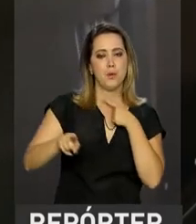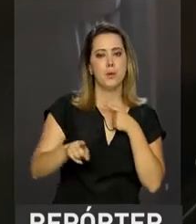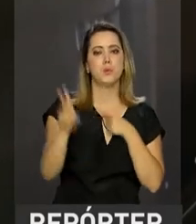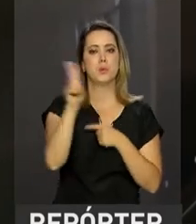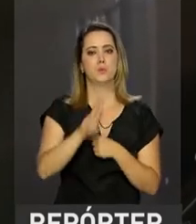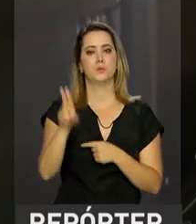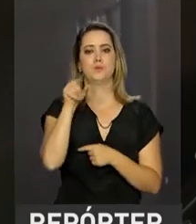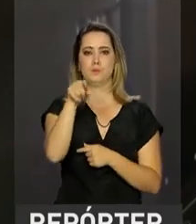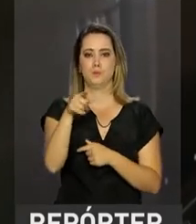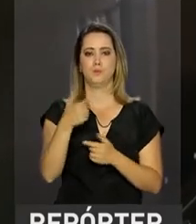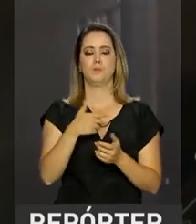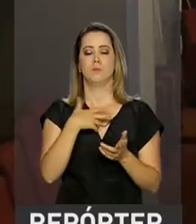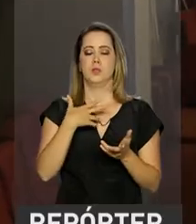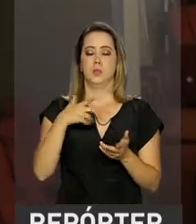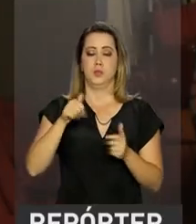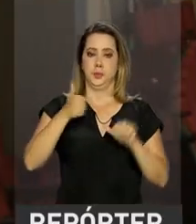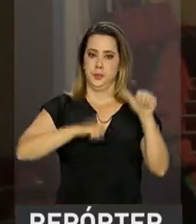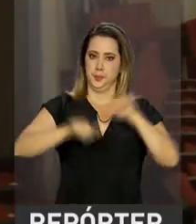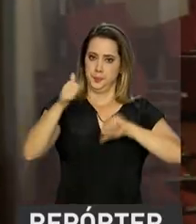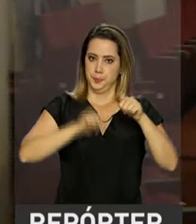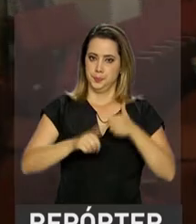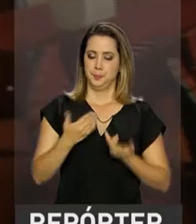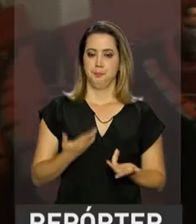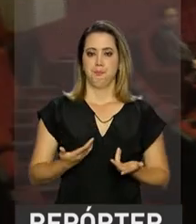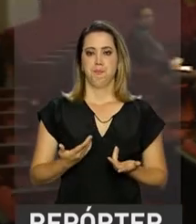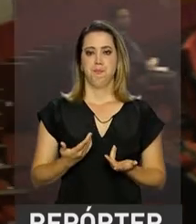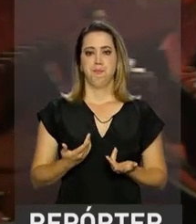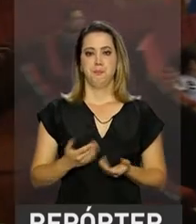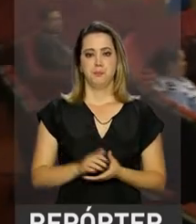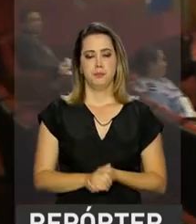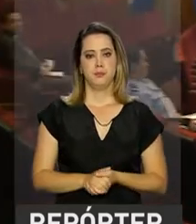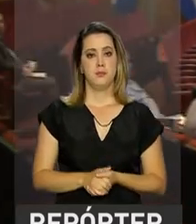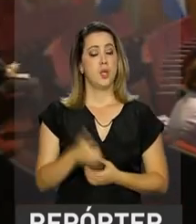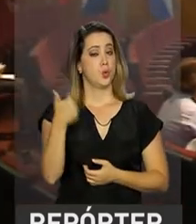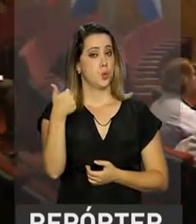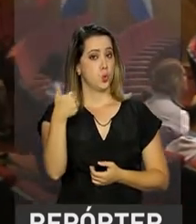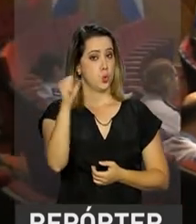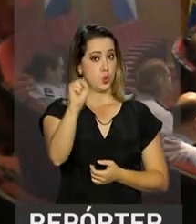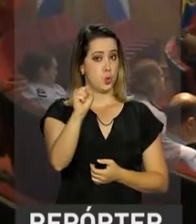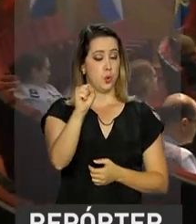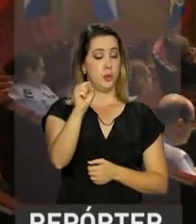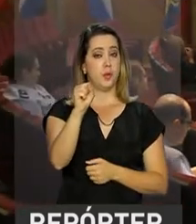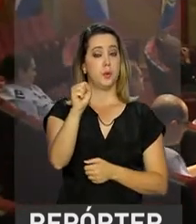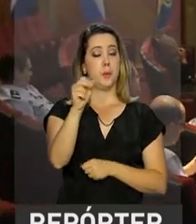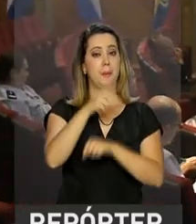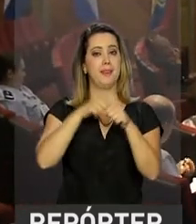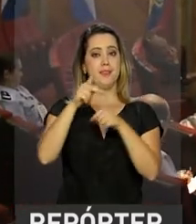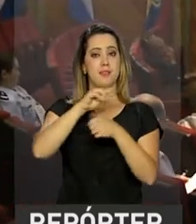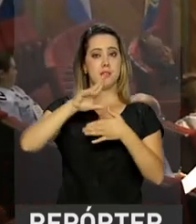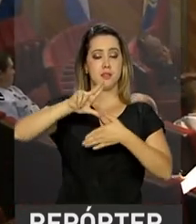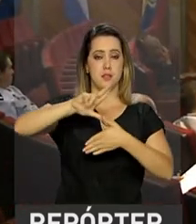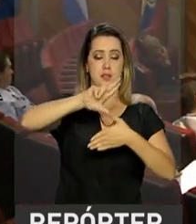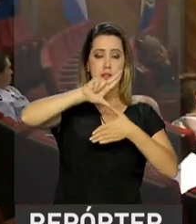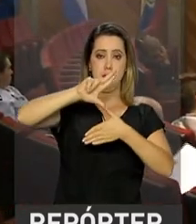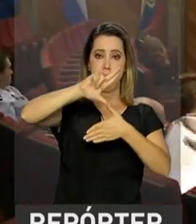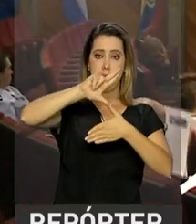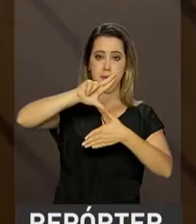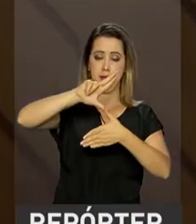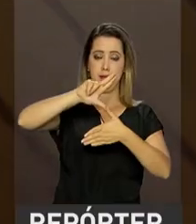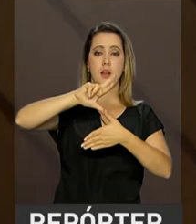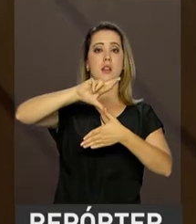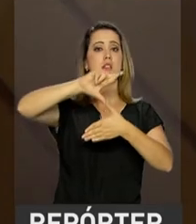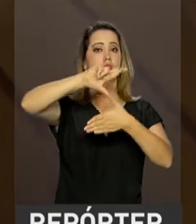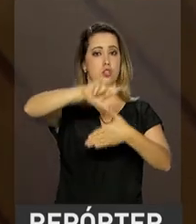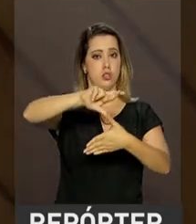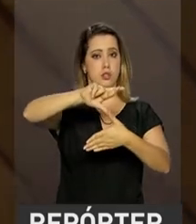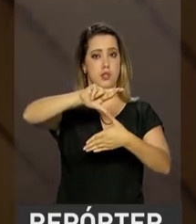o uso dessas armas representantes de outros 18 países da américa latina e caribe agentes brasileiros da